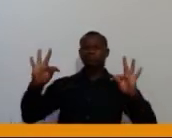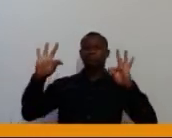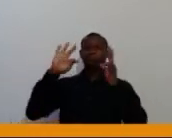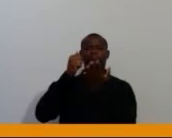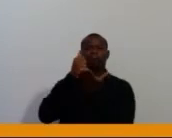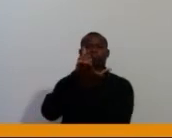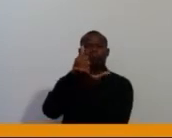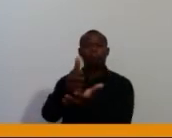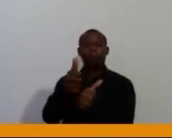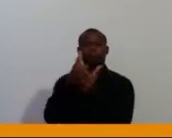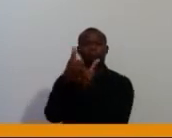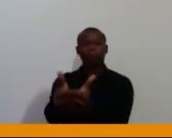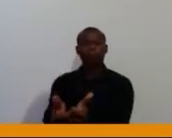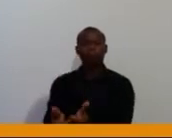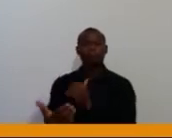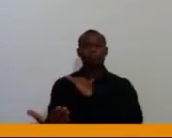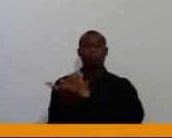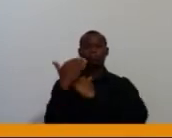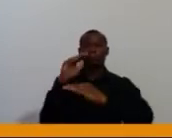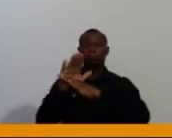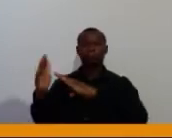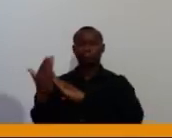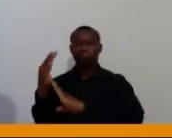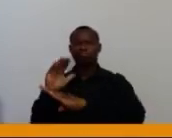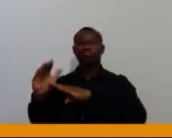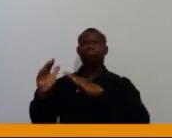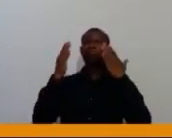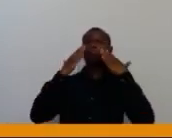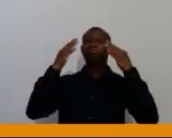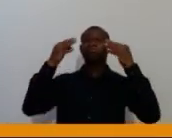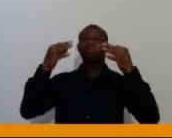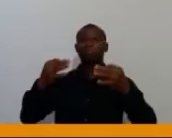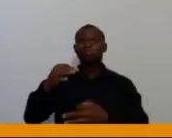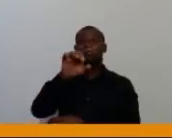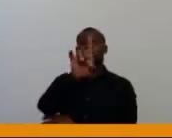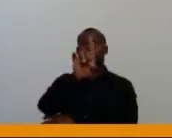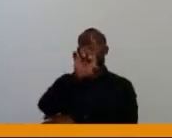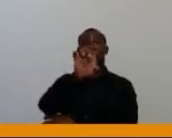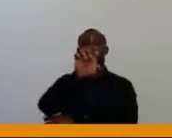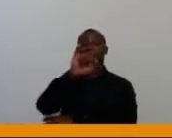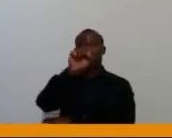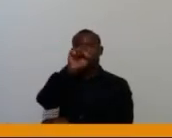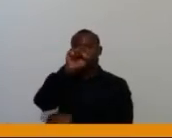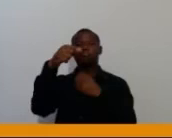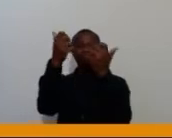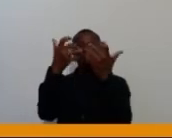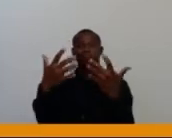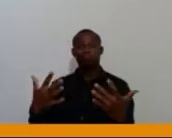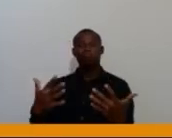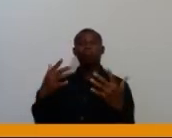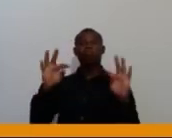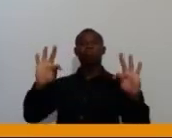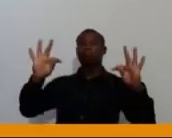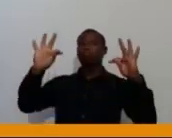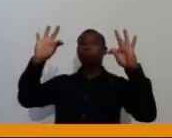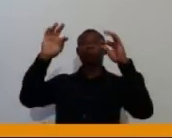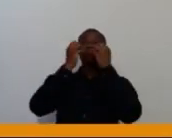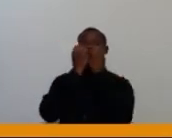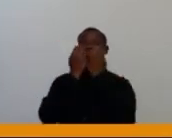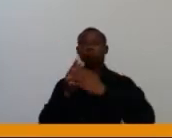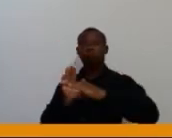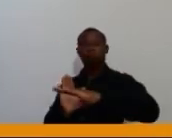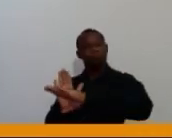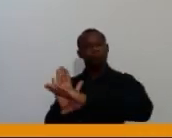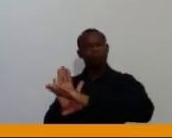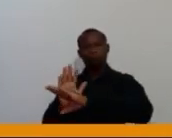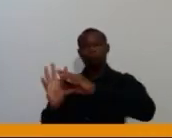pela nossa palestrante, Deise, é, o quanto nós otimizamos todas essas possibilidades